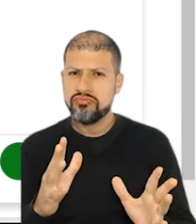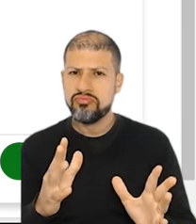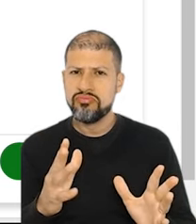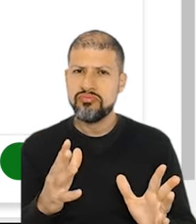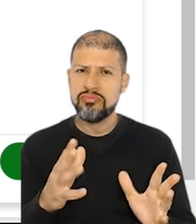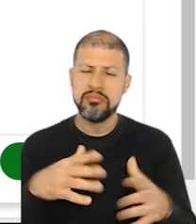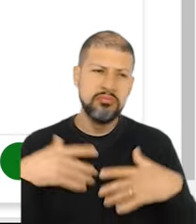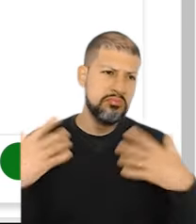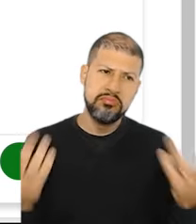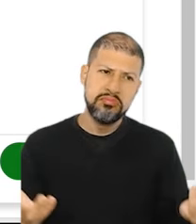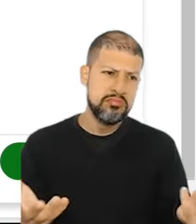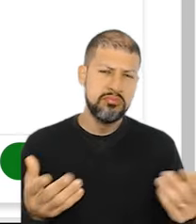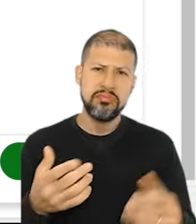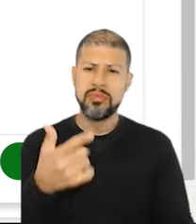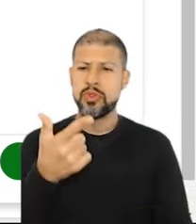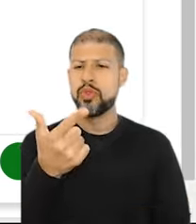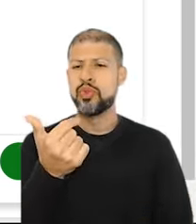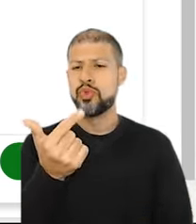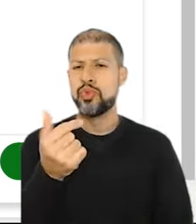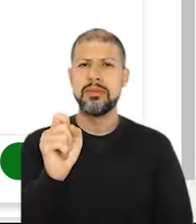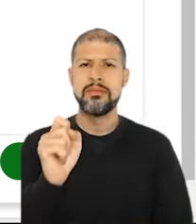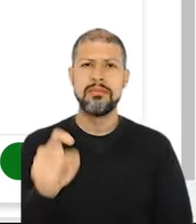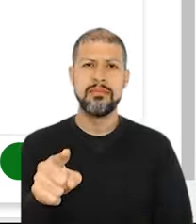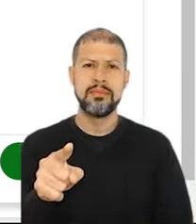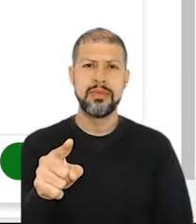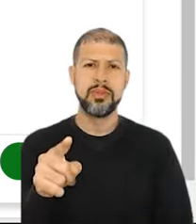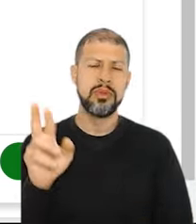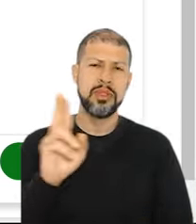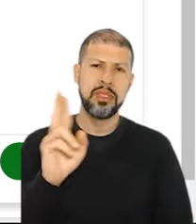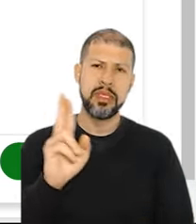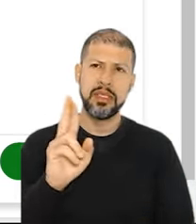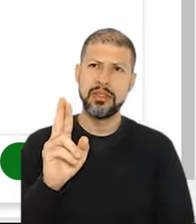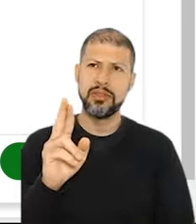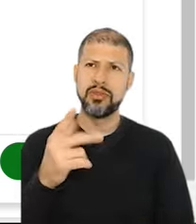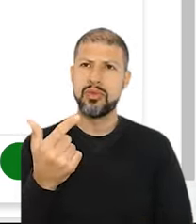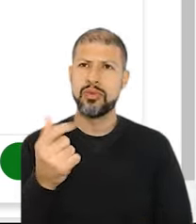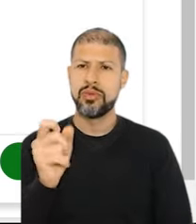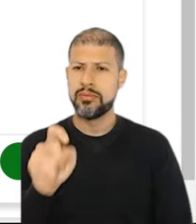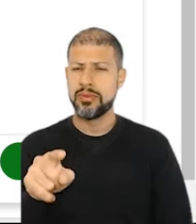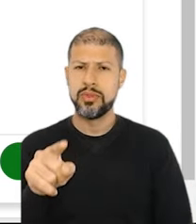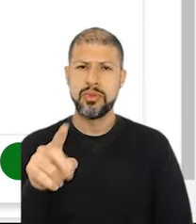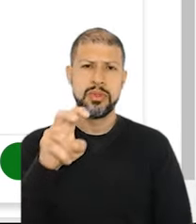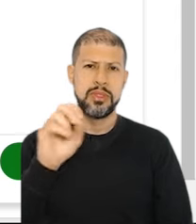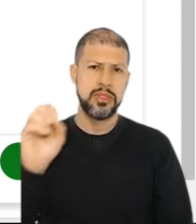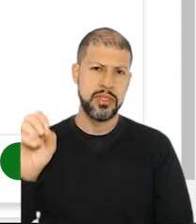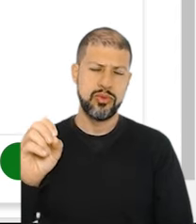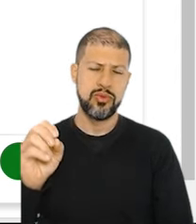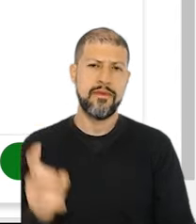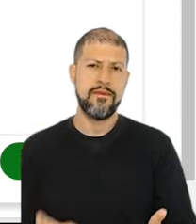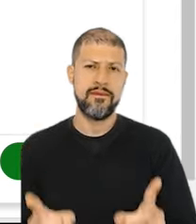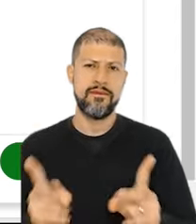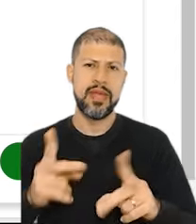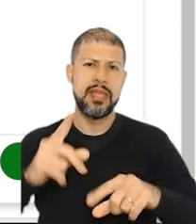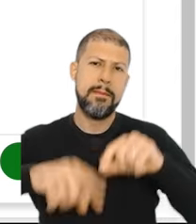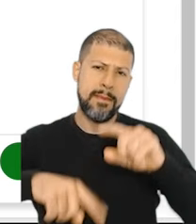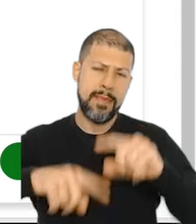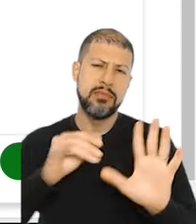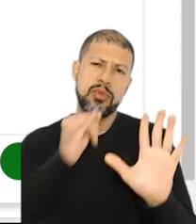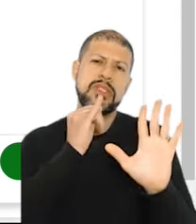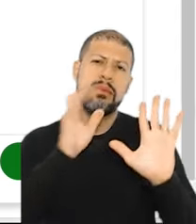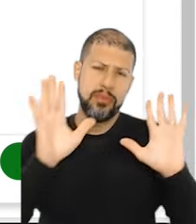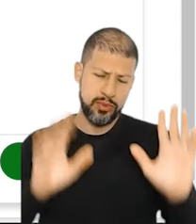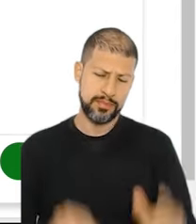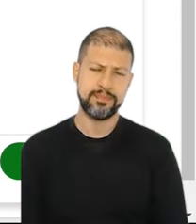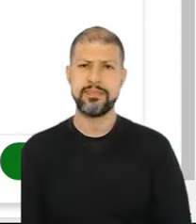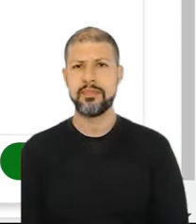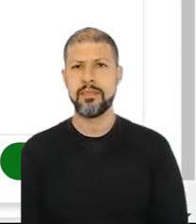sei lá R 12.500 em venda de peças tá por exemplo e